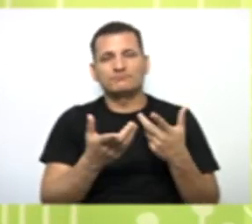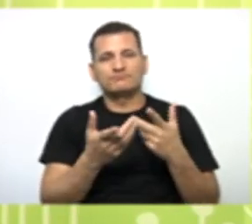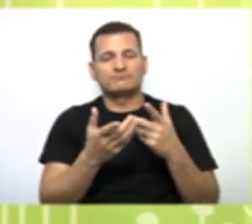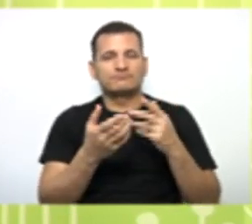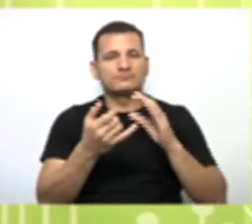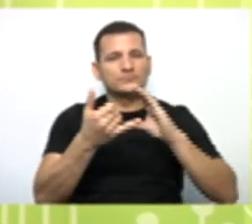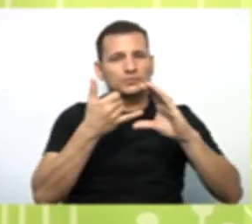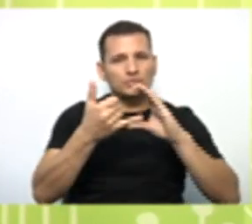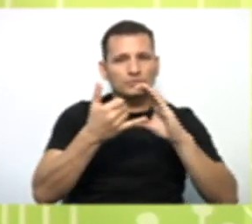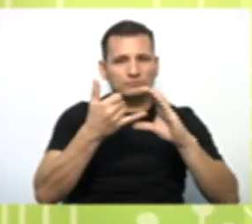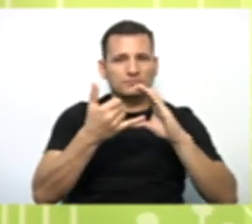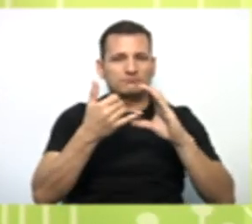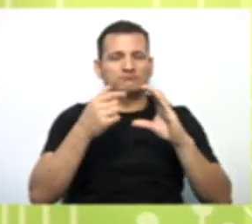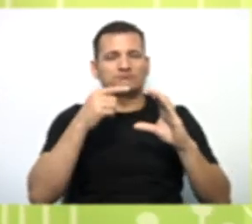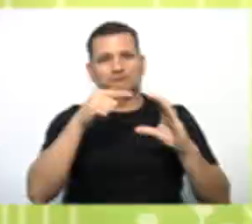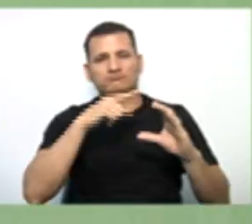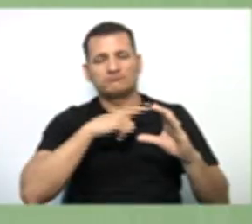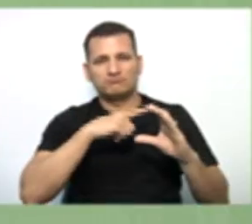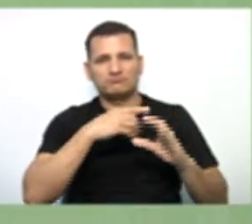tem isso, né?